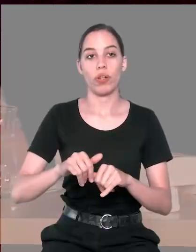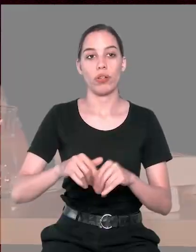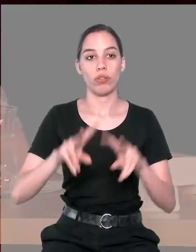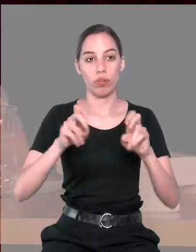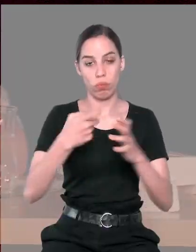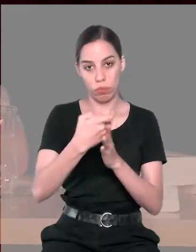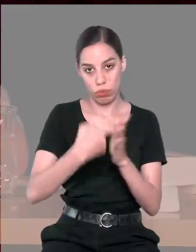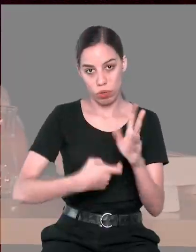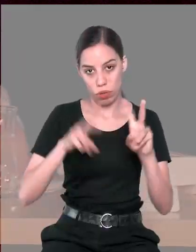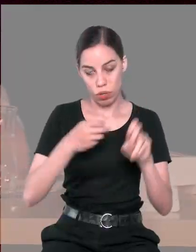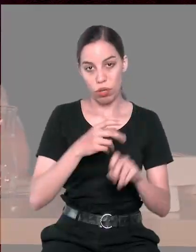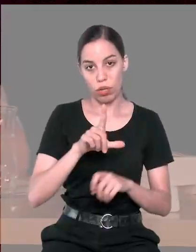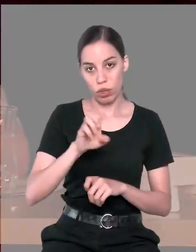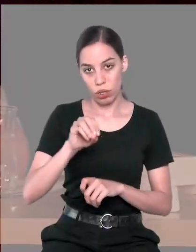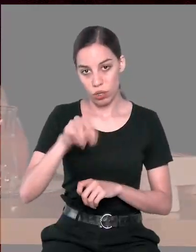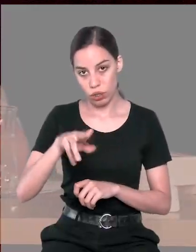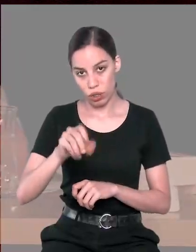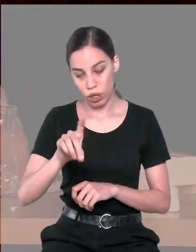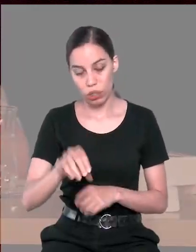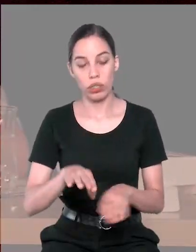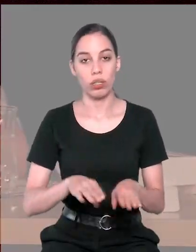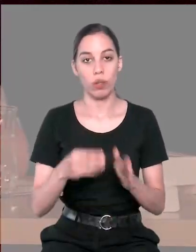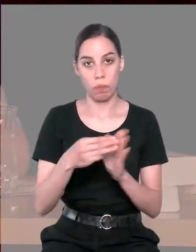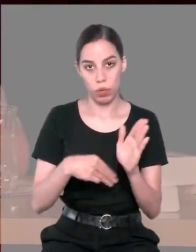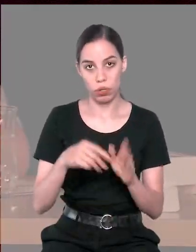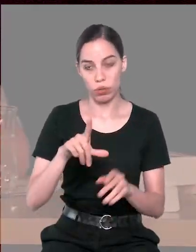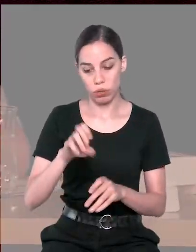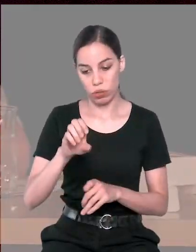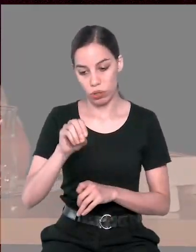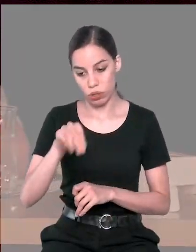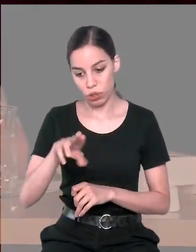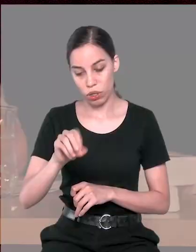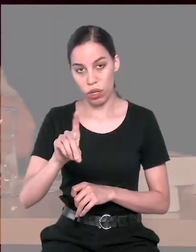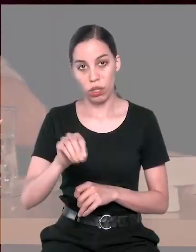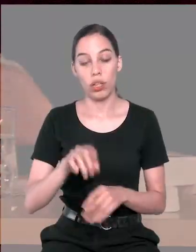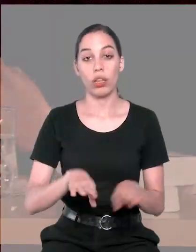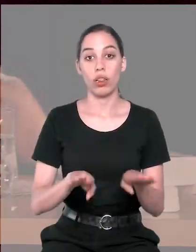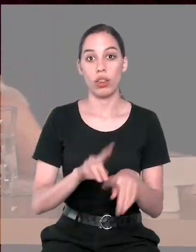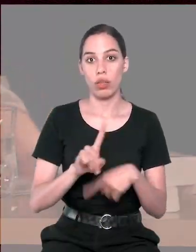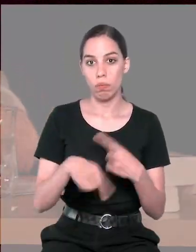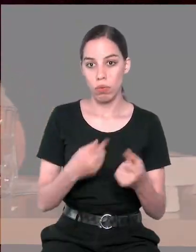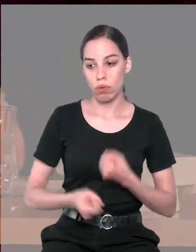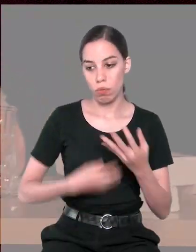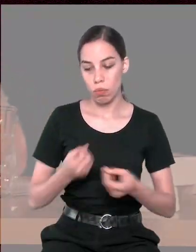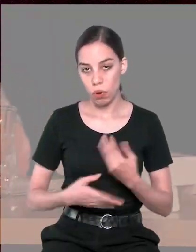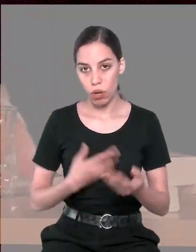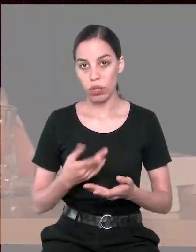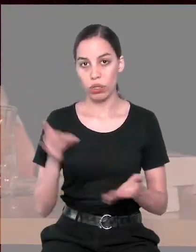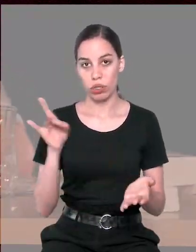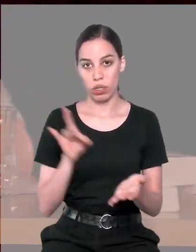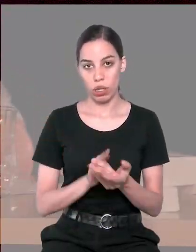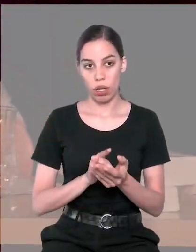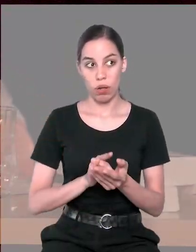Teste, que ele já tinha feito, depois eu vou comentar um pouquinho disso, e, em questão de anos, aquele poeta que só escrevia para ele vira o